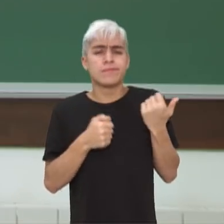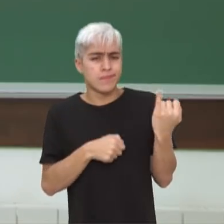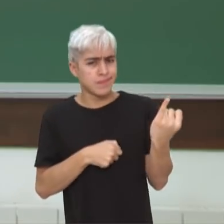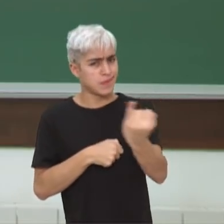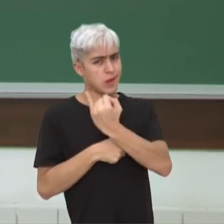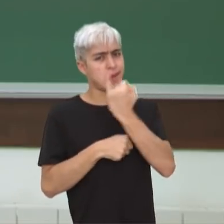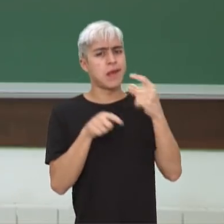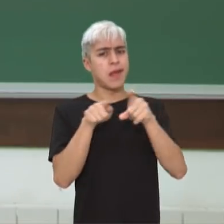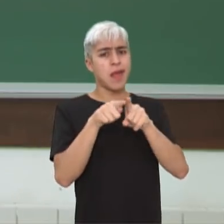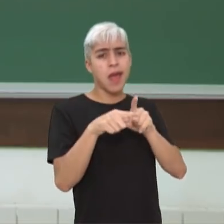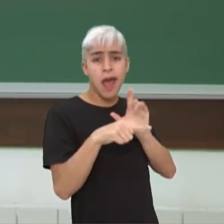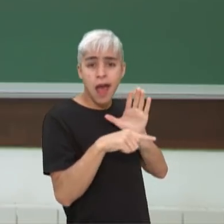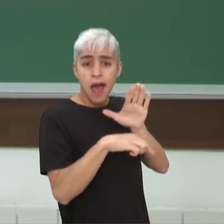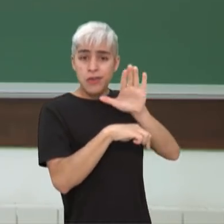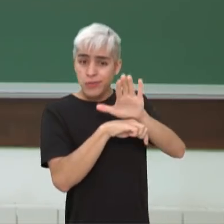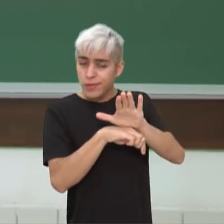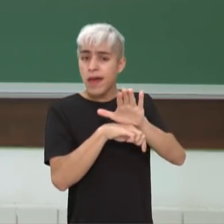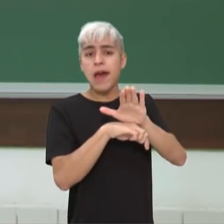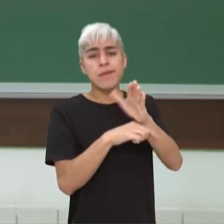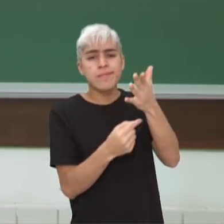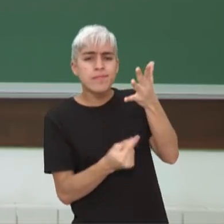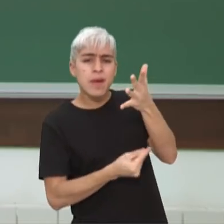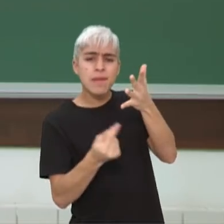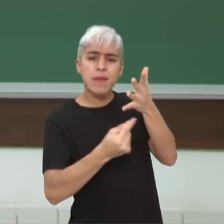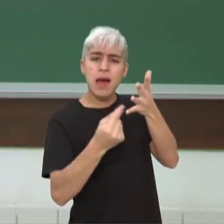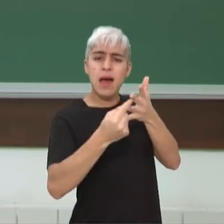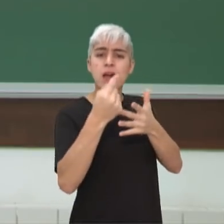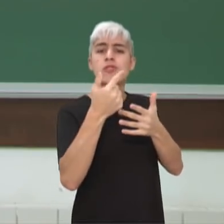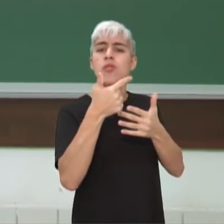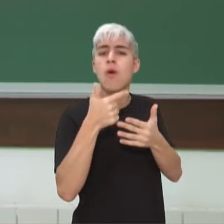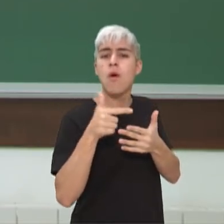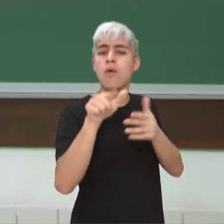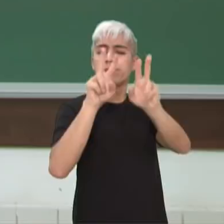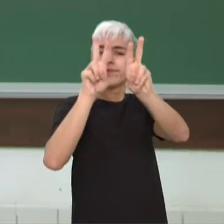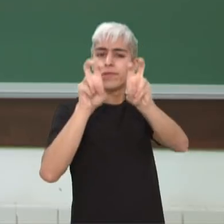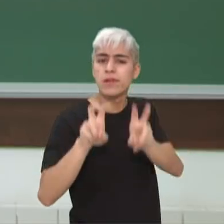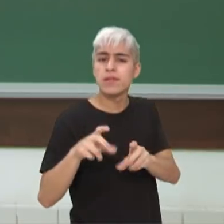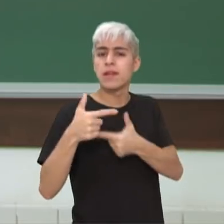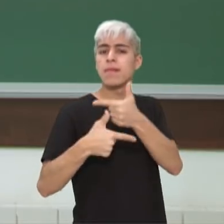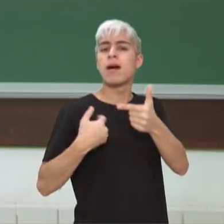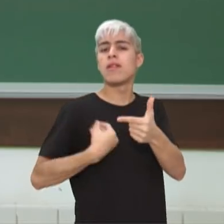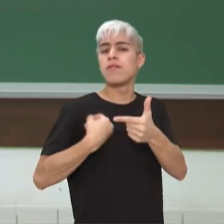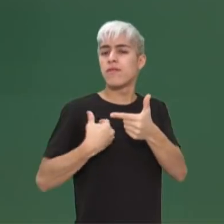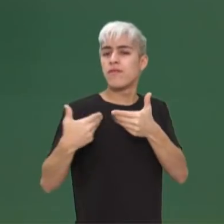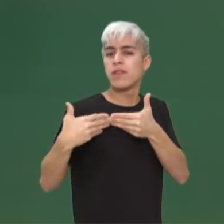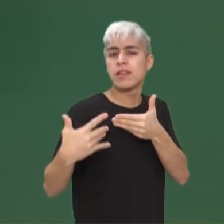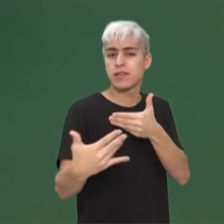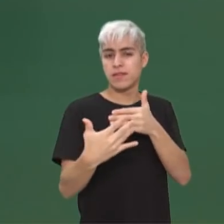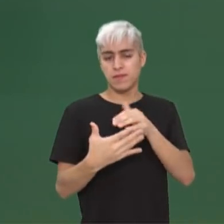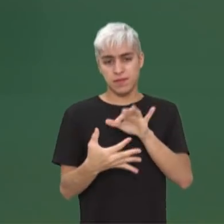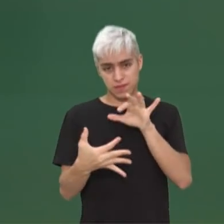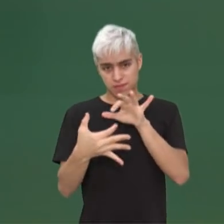ela vai auxiliar no andamento de outras atividades aí no decorrer das nossas vidas.